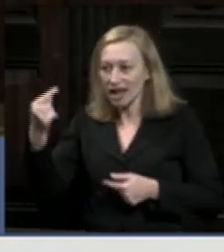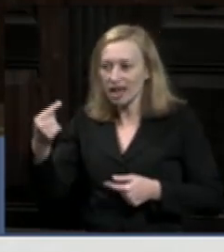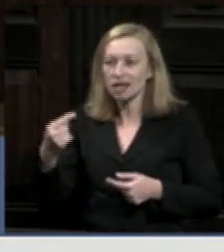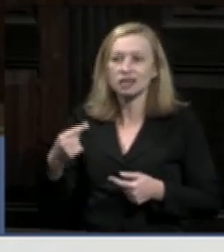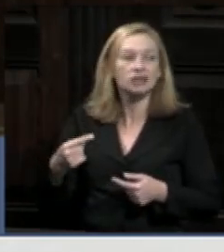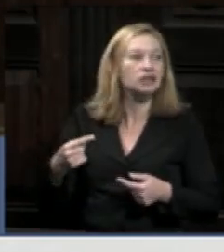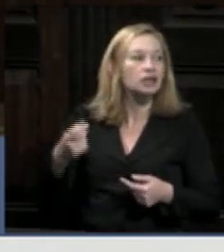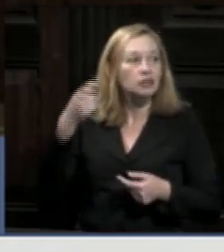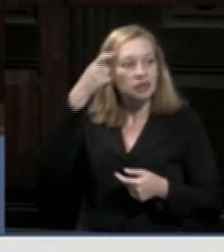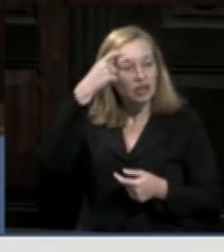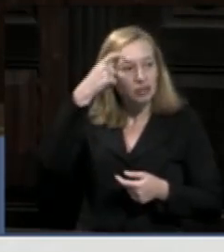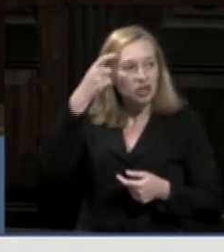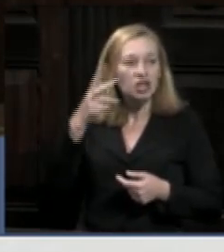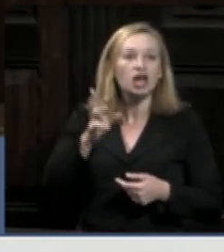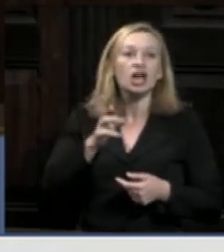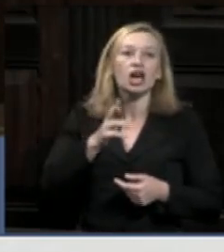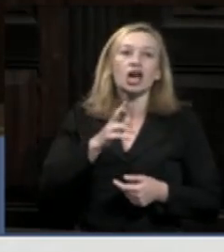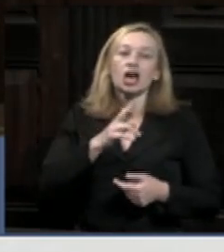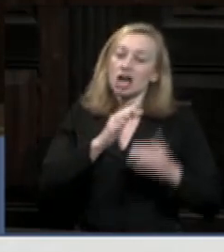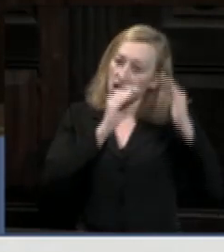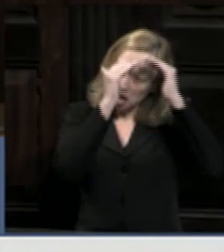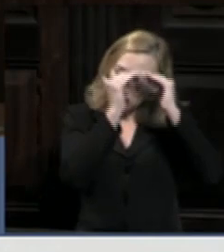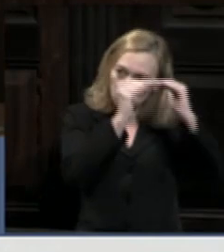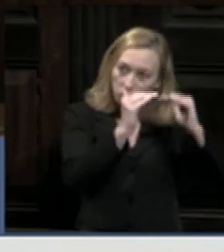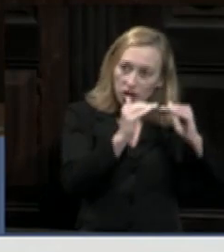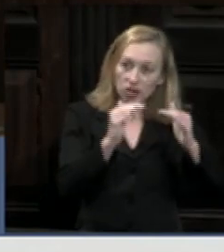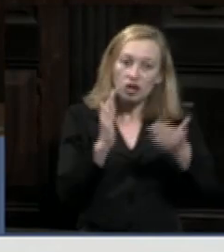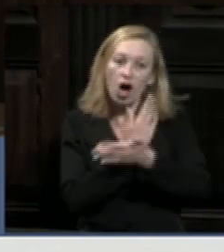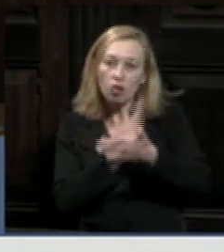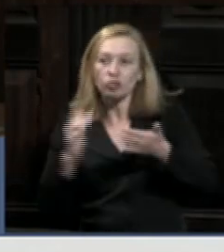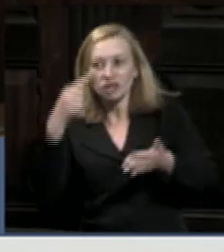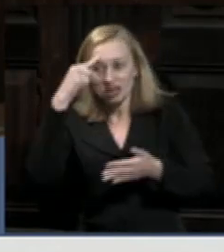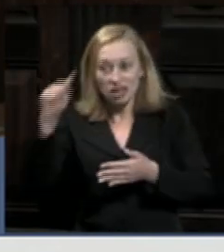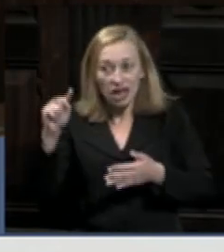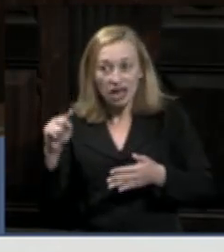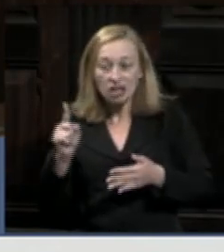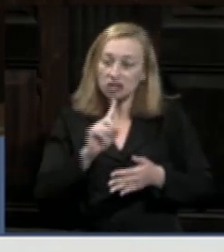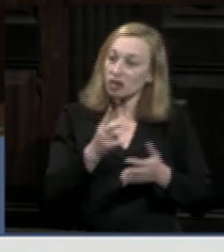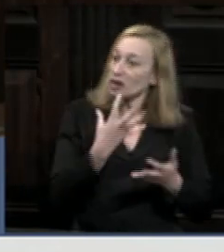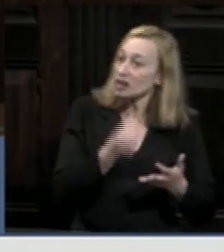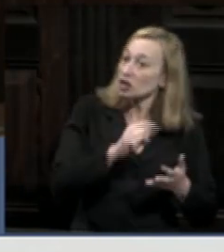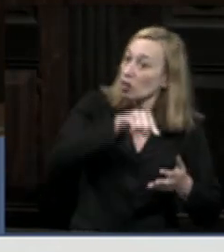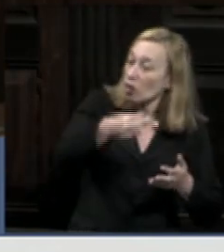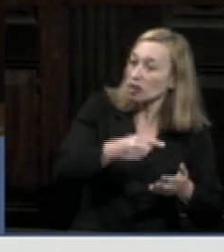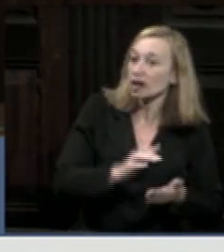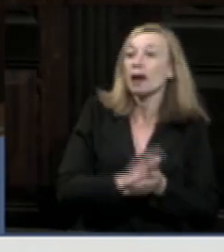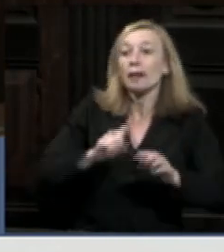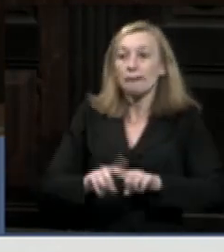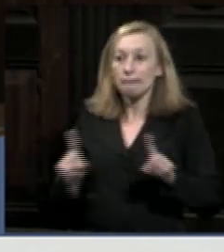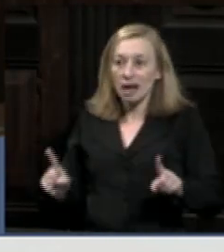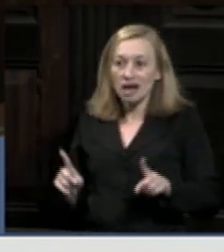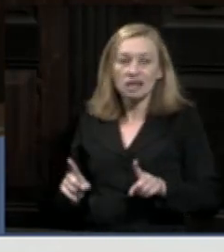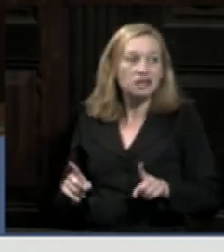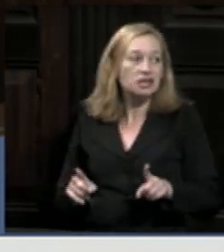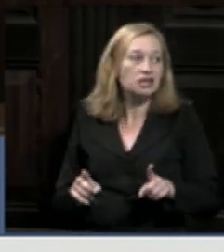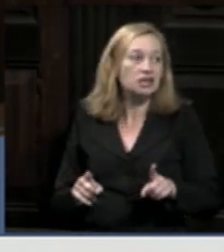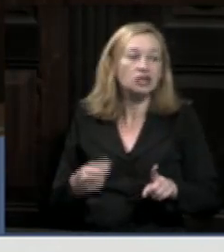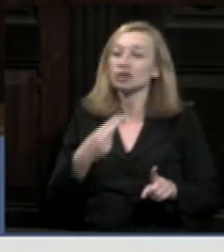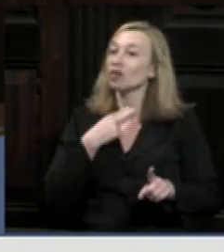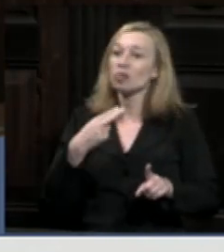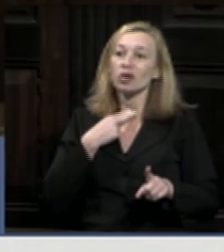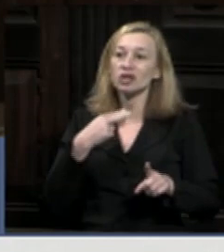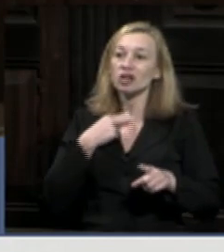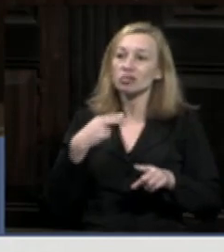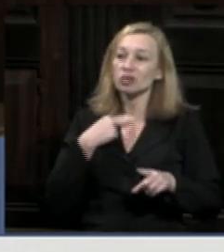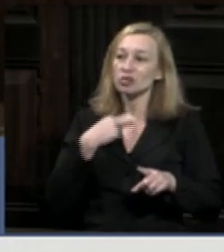novo respeito muitas delas e discordo de algumas mas não é dessa forma que a gente pode dizer que vivemos num país onde